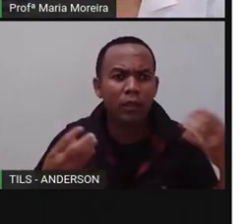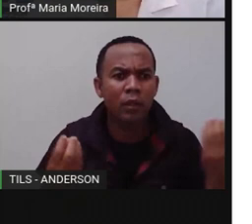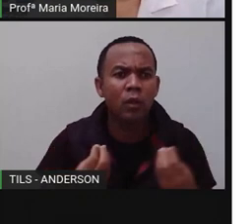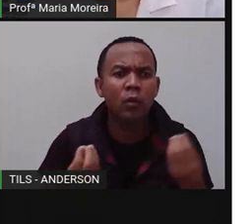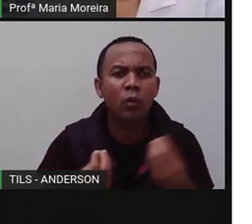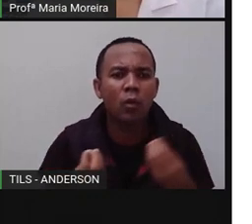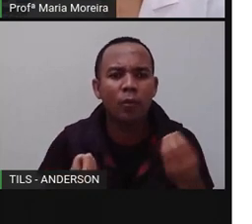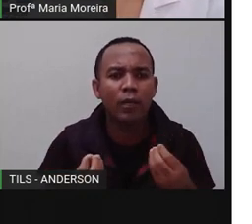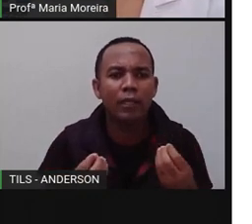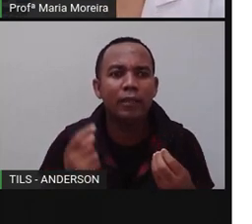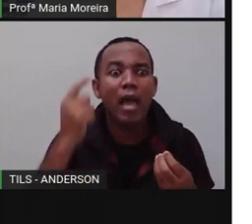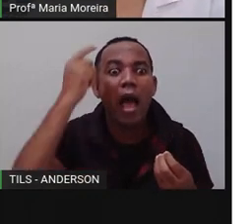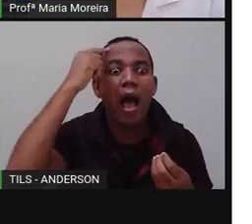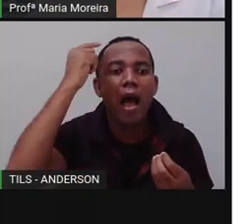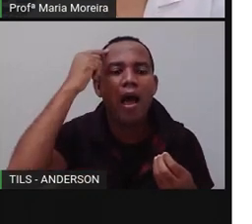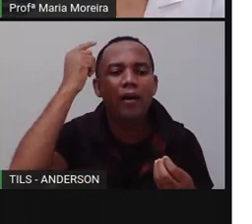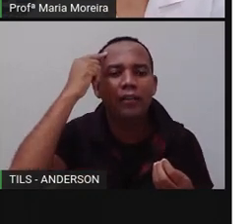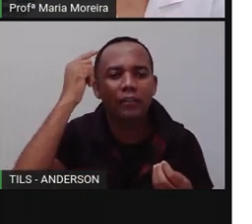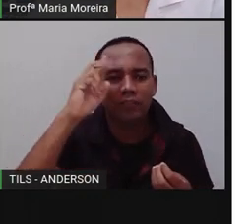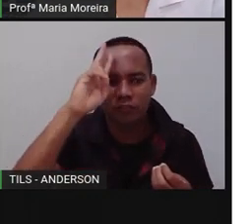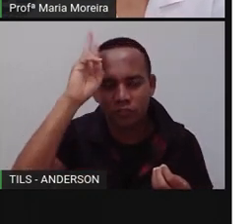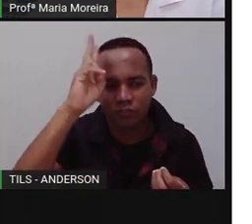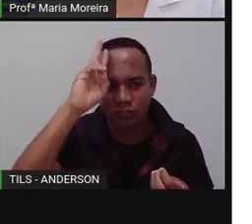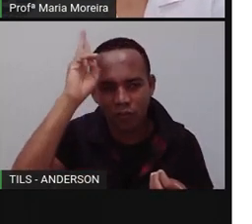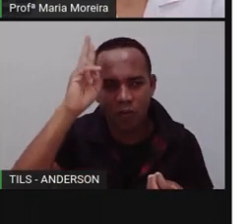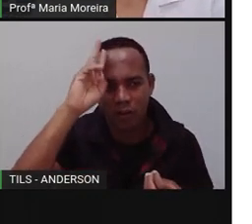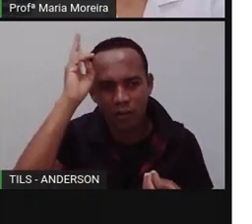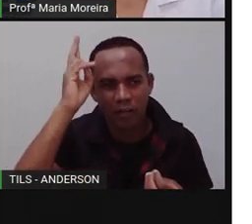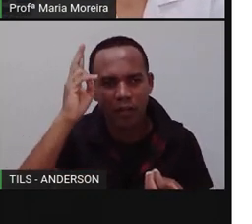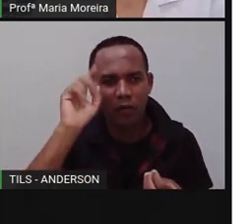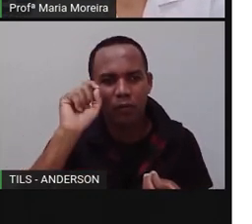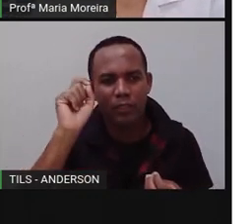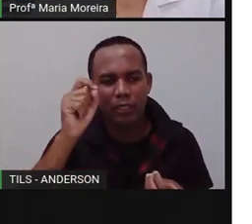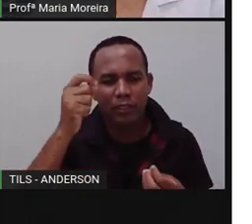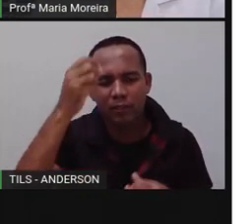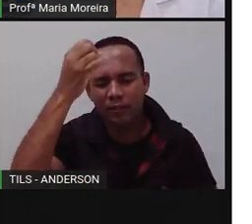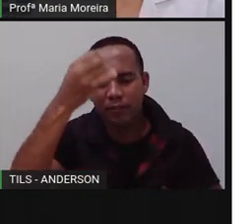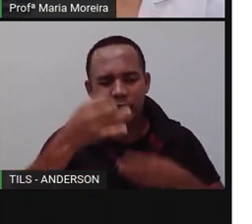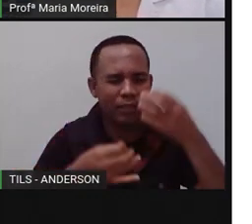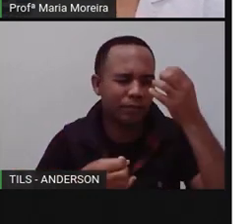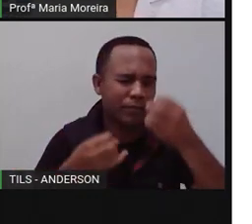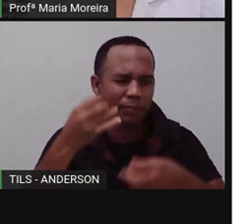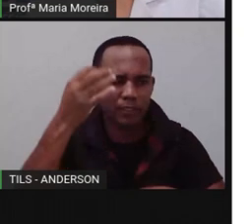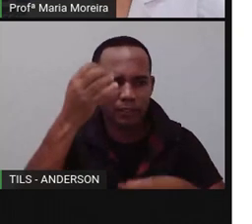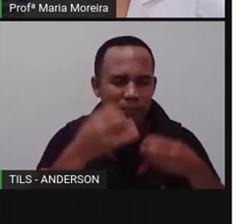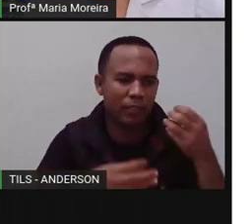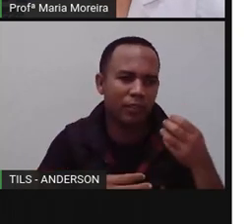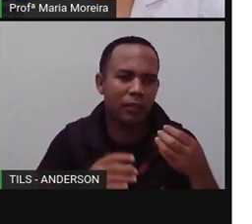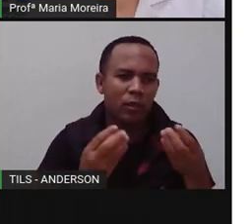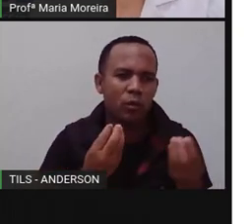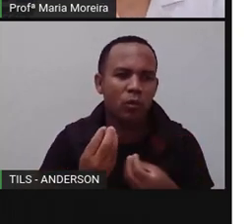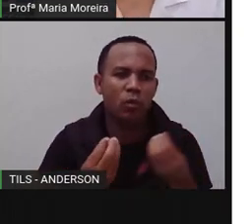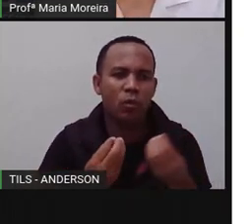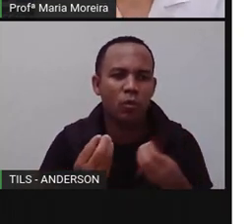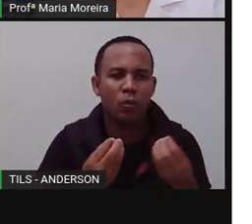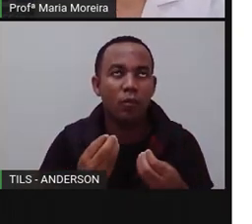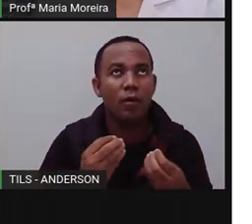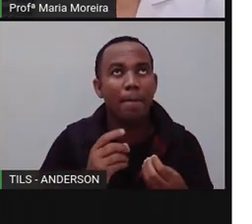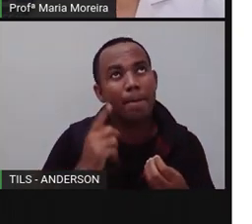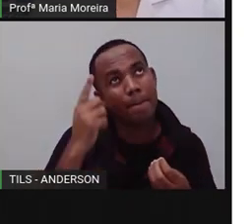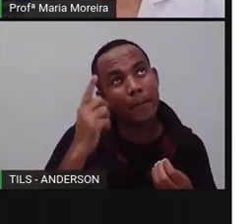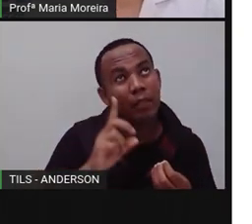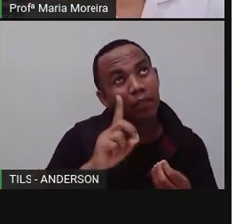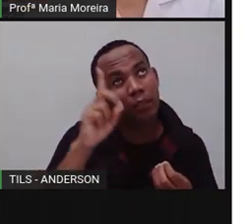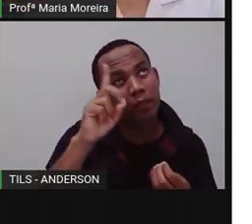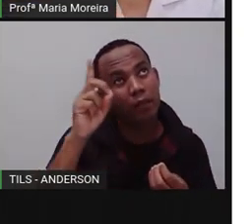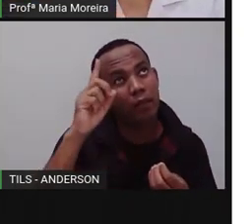Com mitos, né? Os mitos se utilizam de muita simbologia personagens sobrenaturais, deuses,